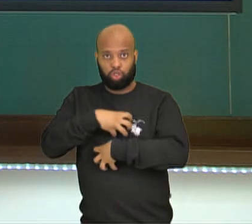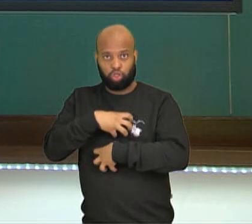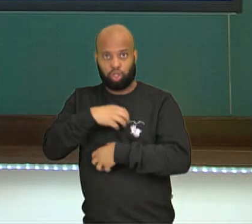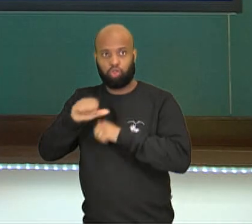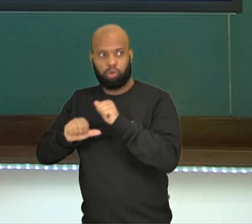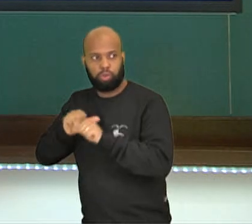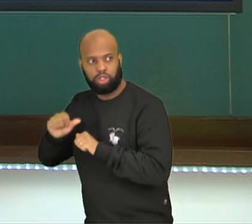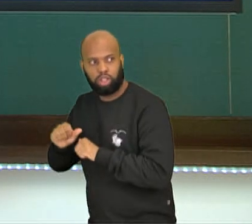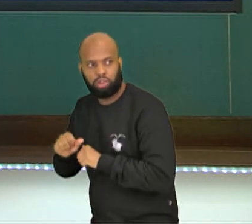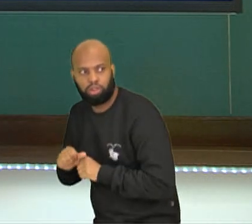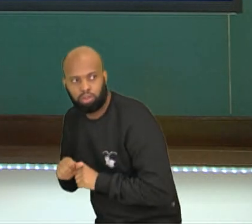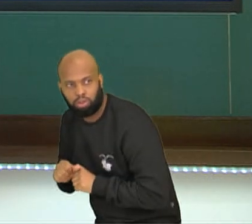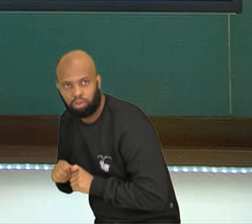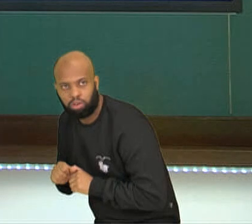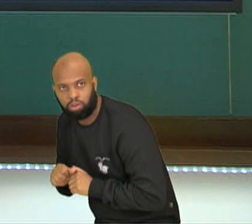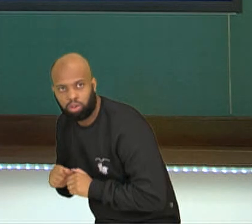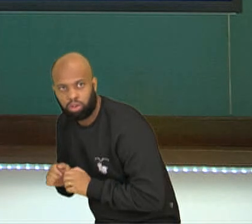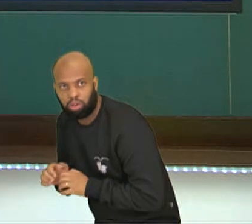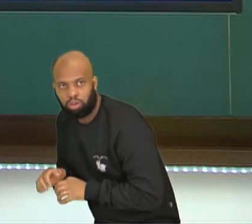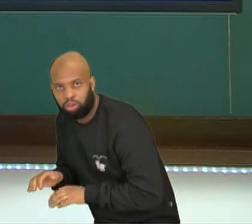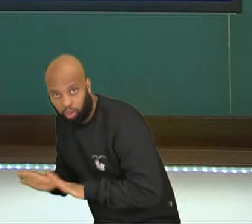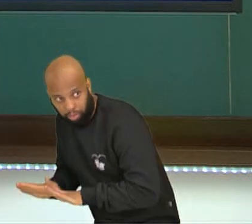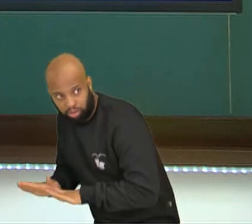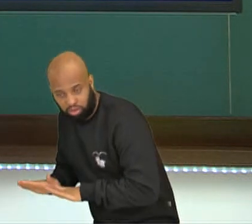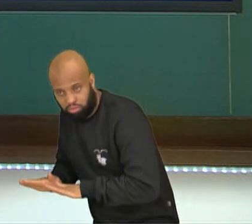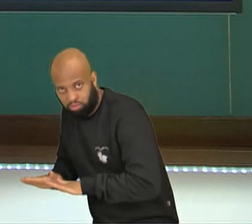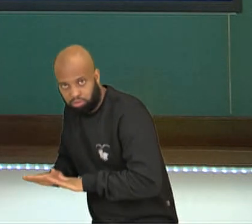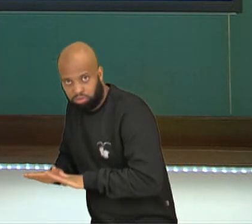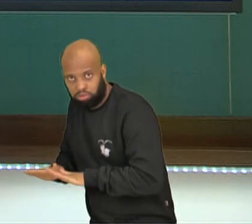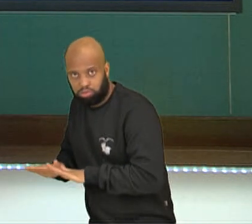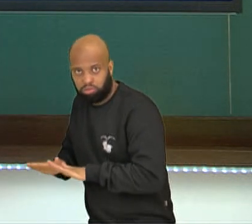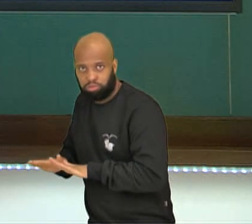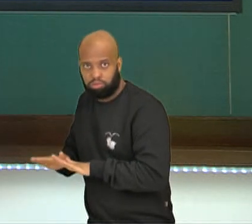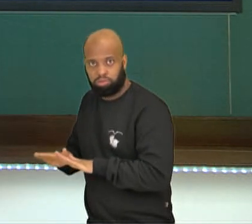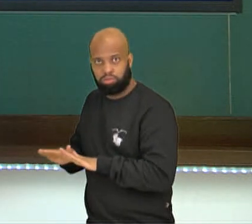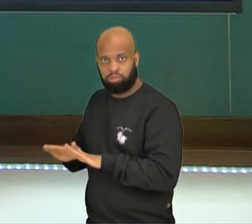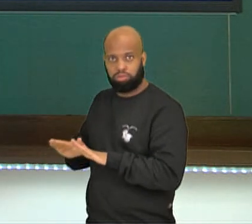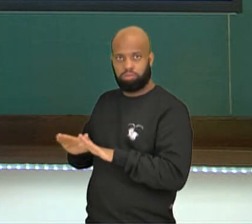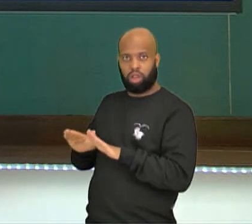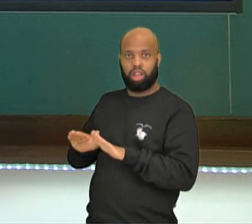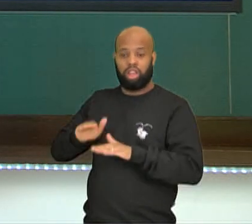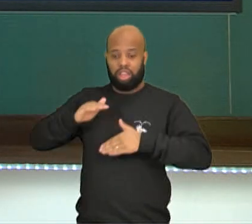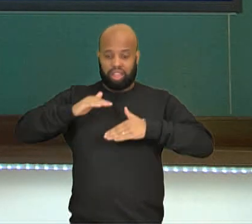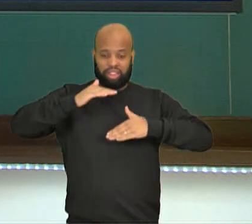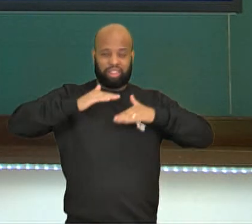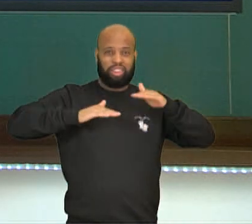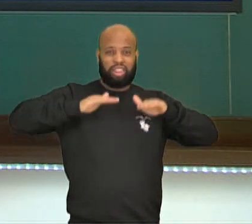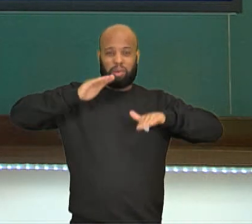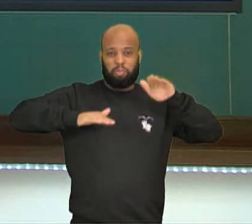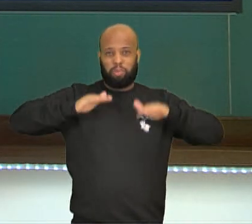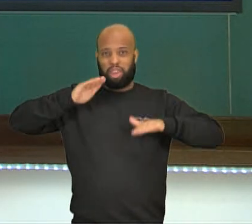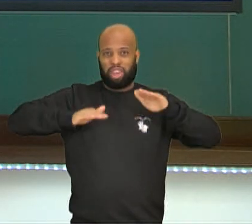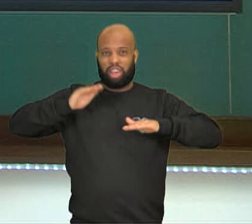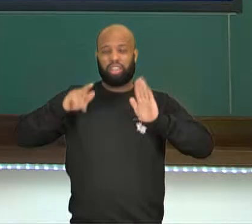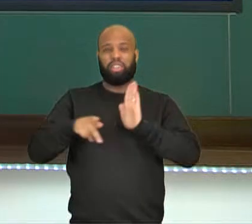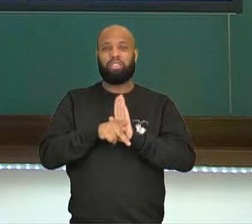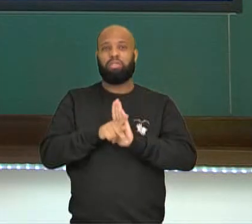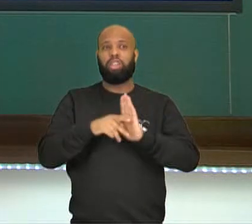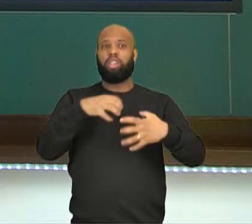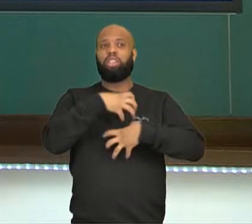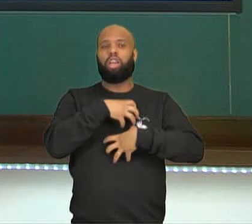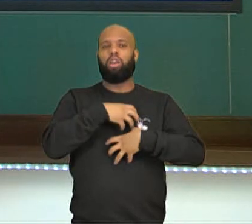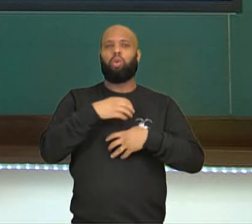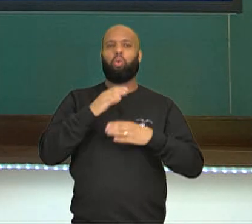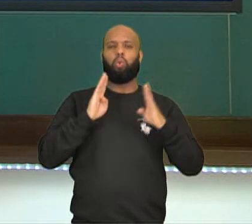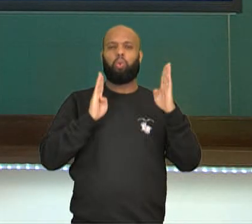milhões ramapithecus, a 15, australopiteco de 10, começa a surgir de 7 até